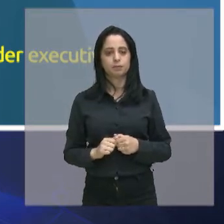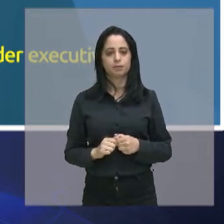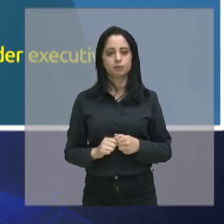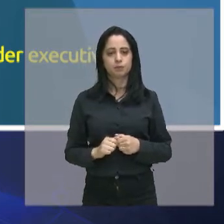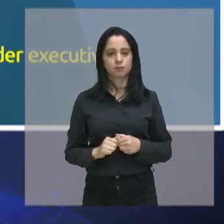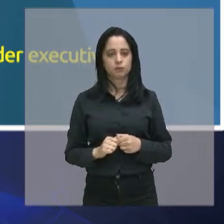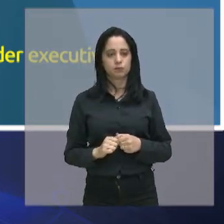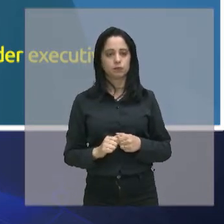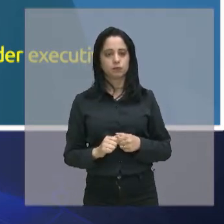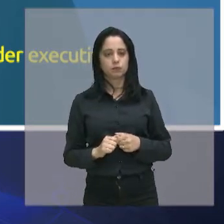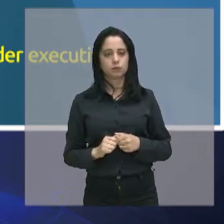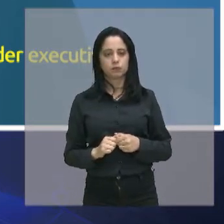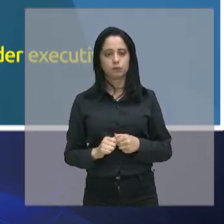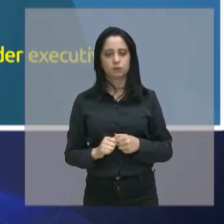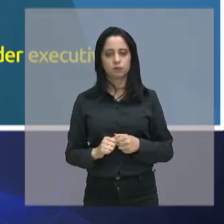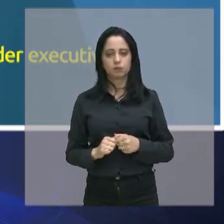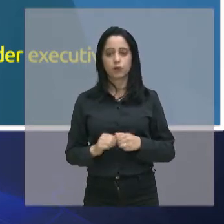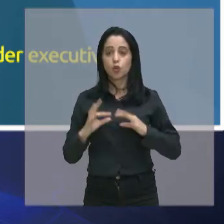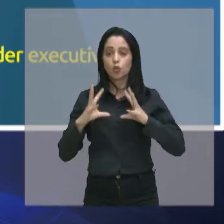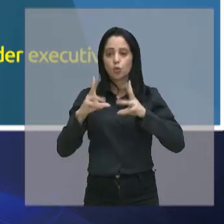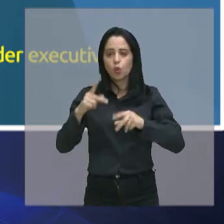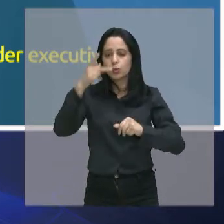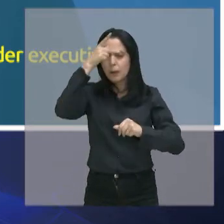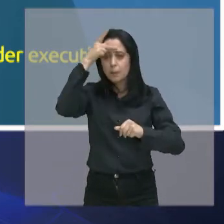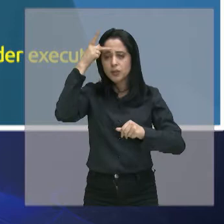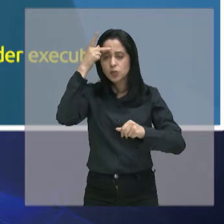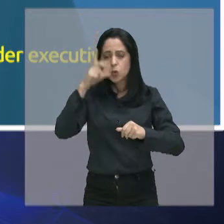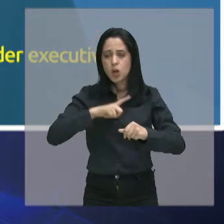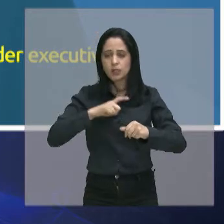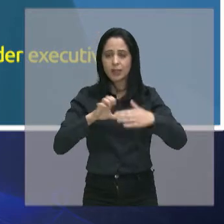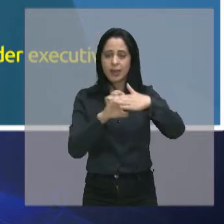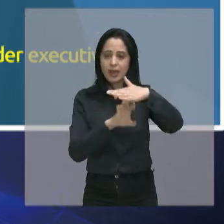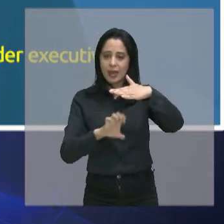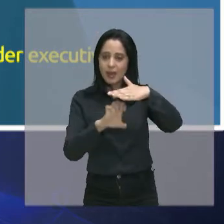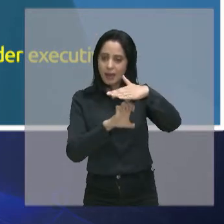os dividendos da empresa. Então, isso daí vai